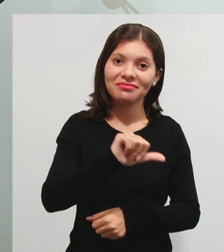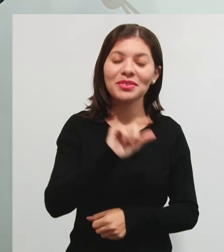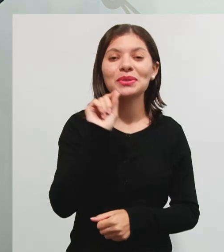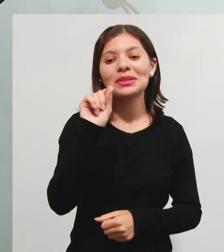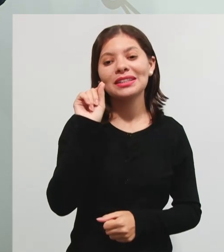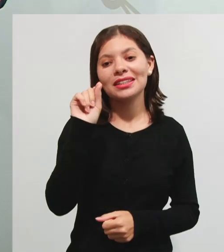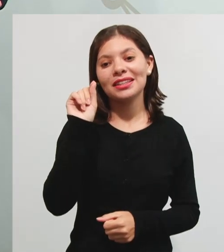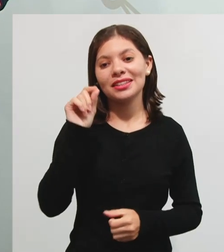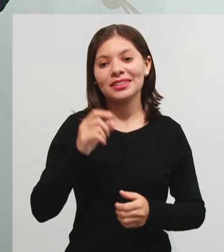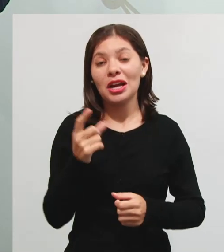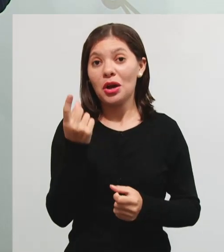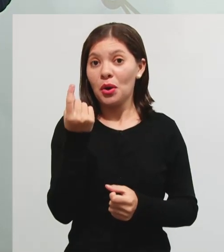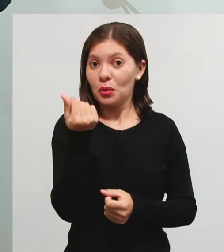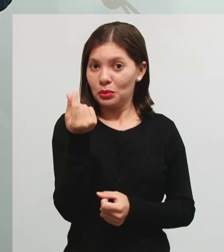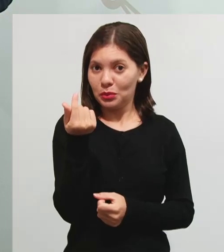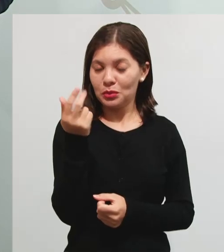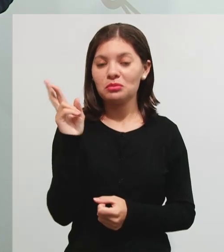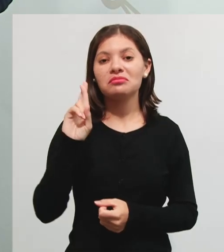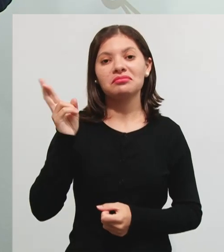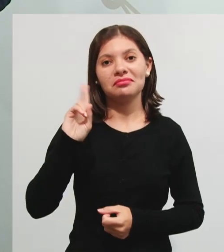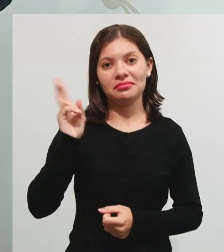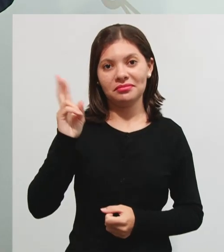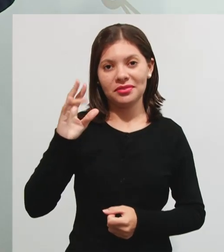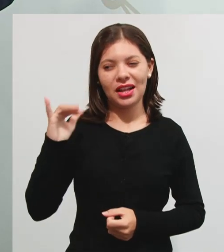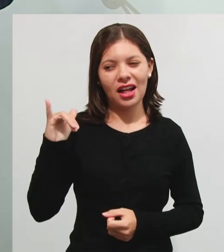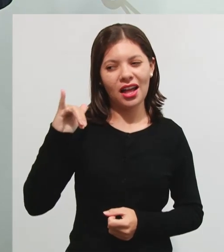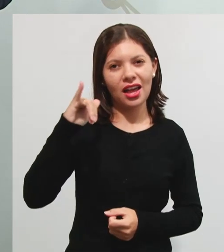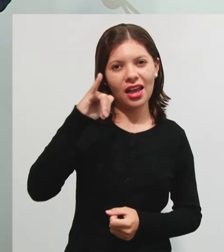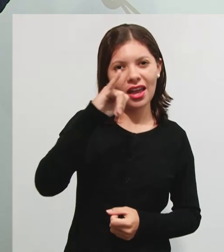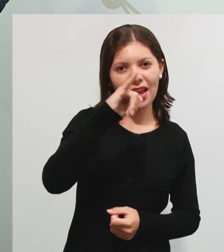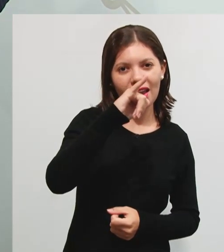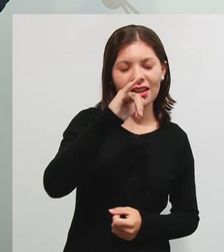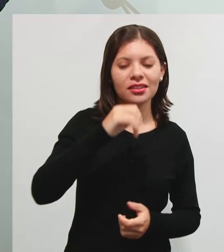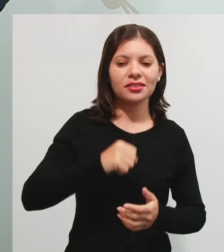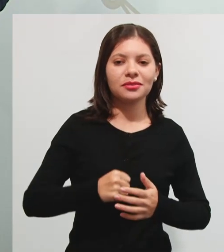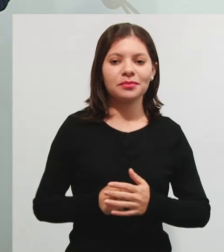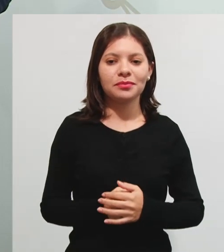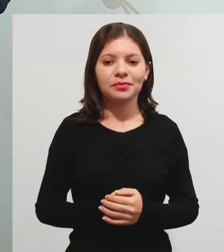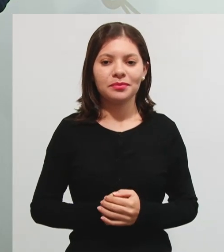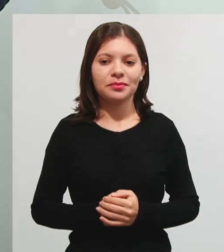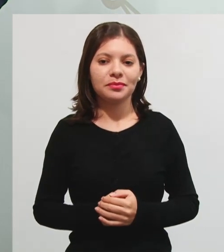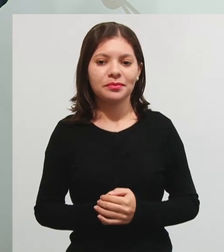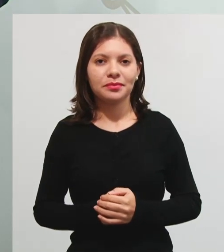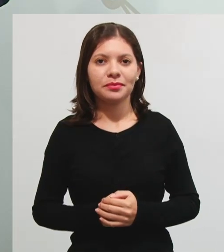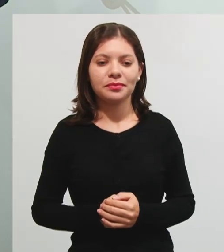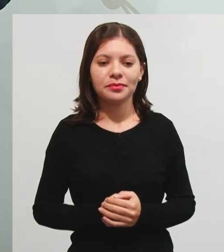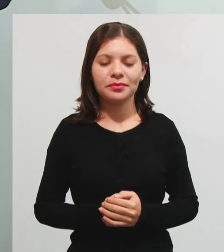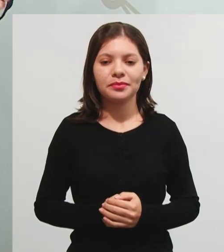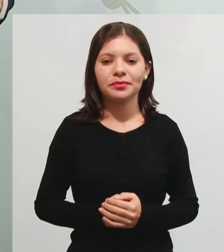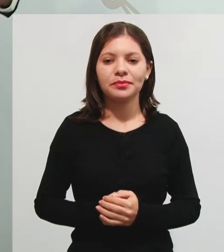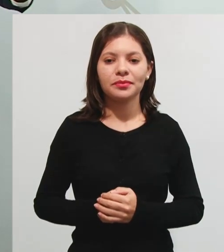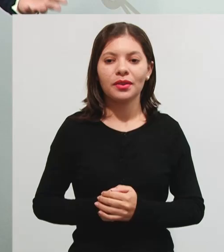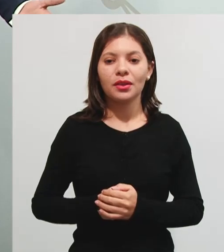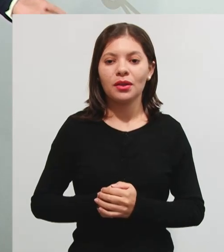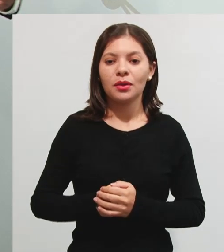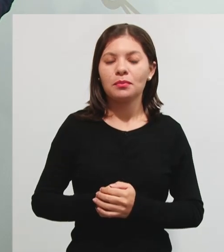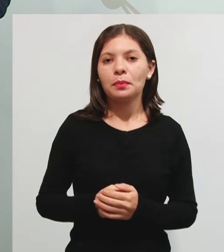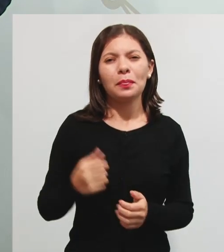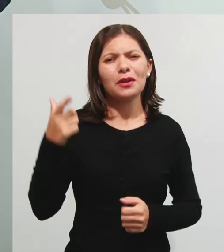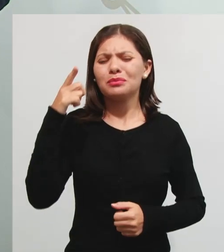delas talvez seja o custo, né, de um transporte aéreo, ou mesmo a capacidade que uma aeronave, um outro meio